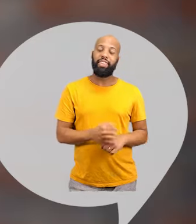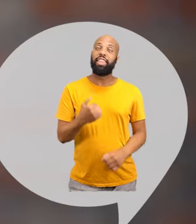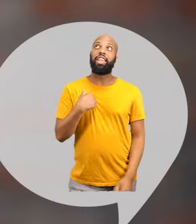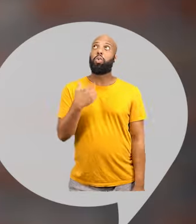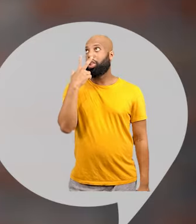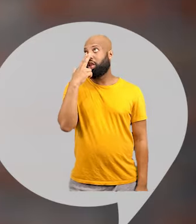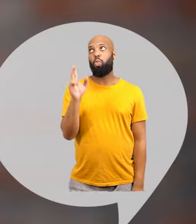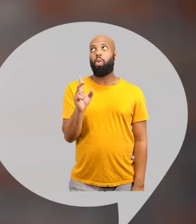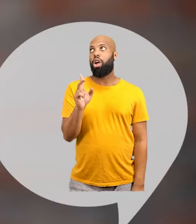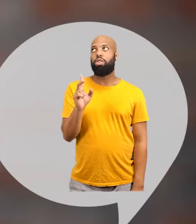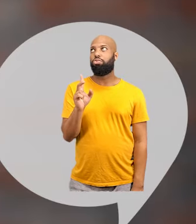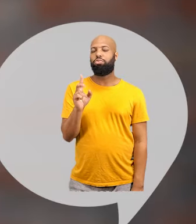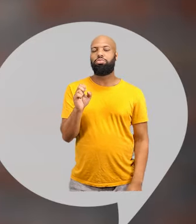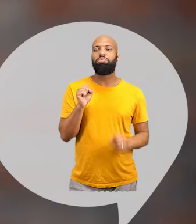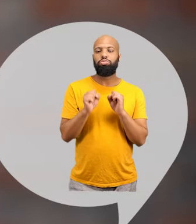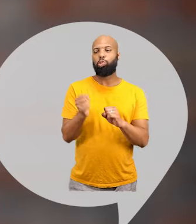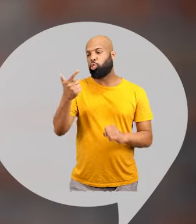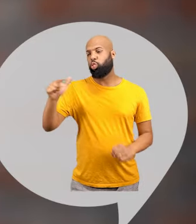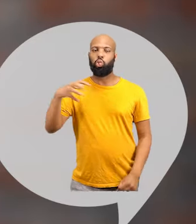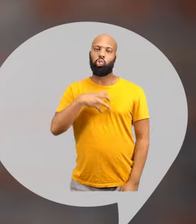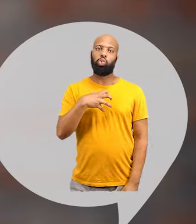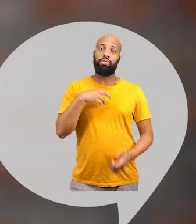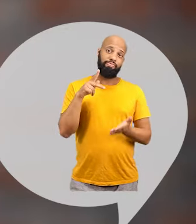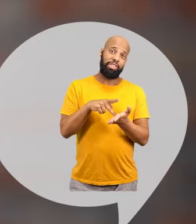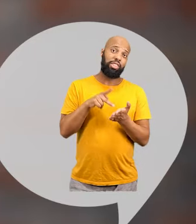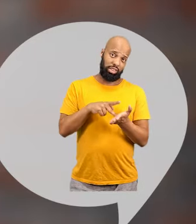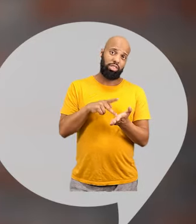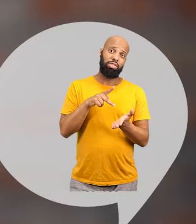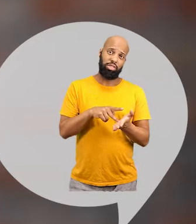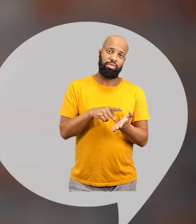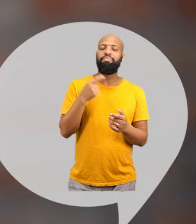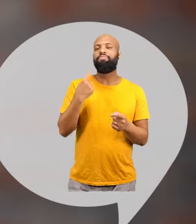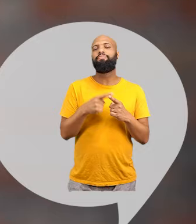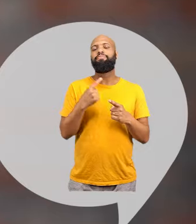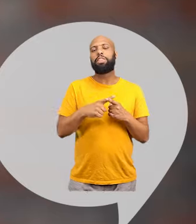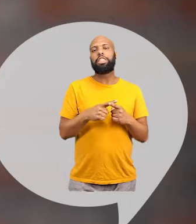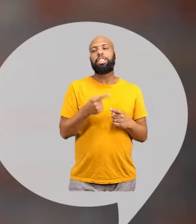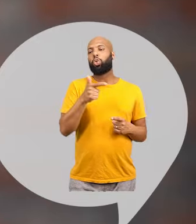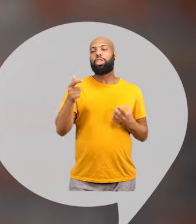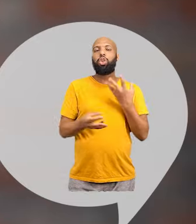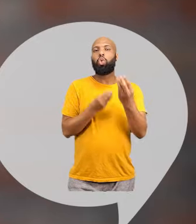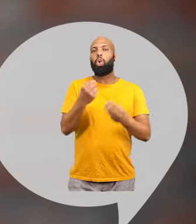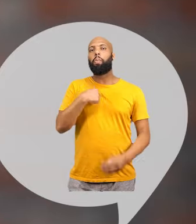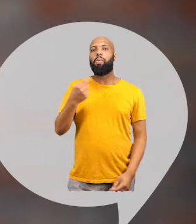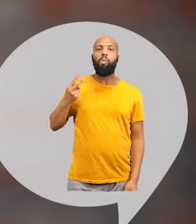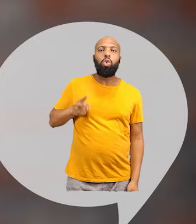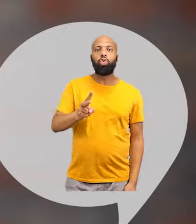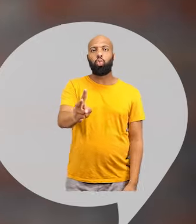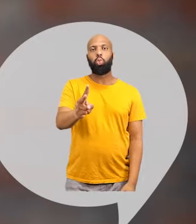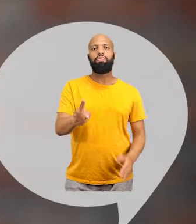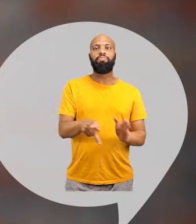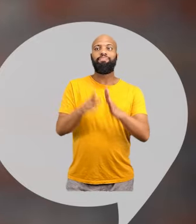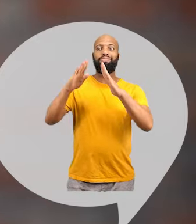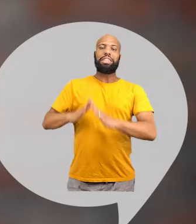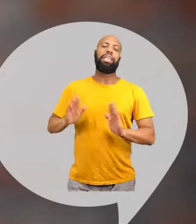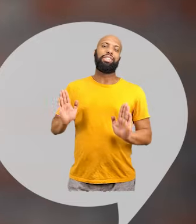não acho que poderia ter sido de outra maneira sabe de verdade não tem como não teria como eu continuar em